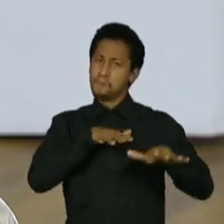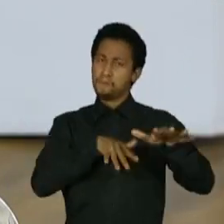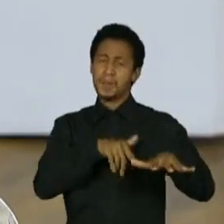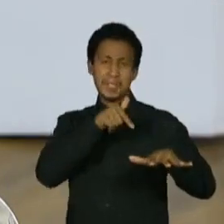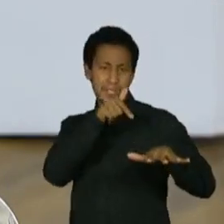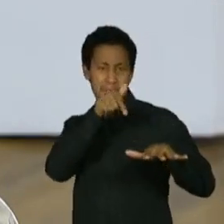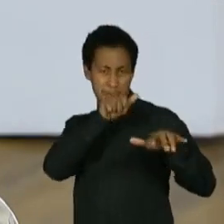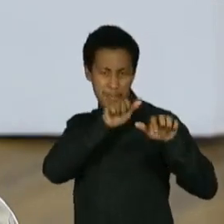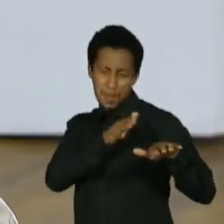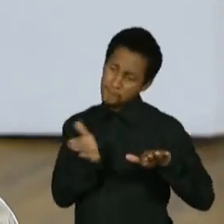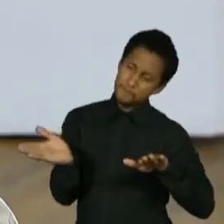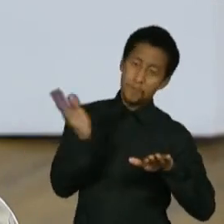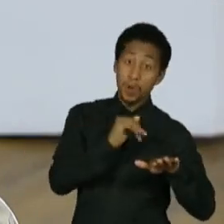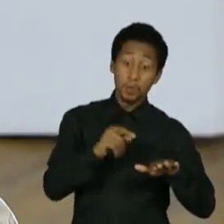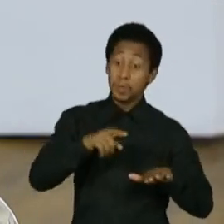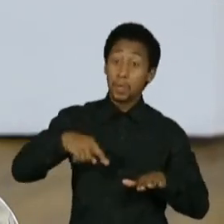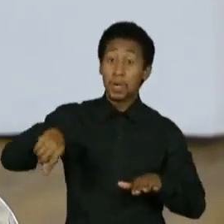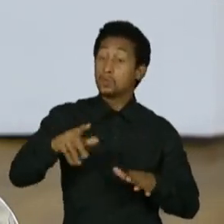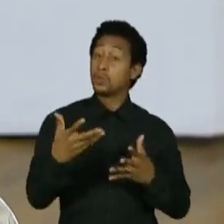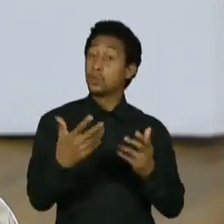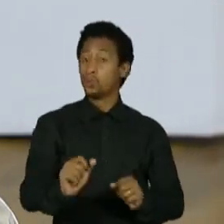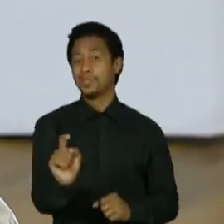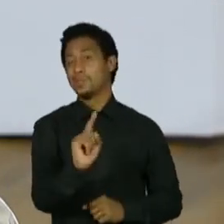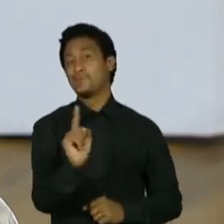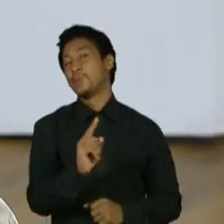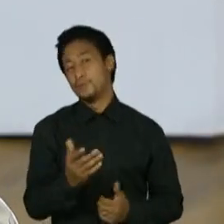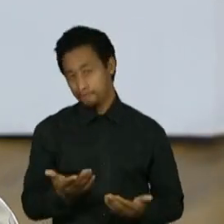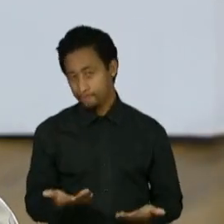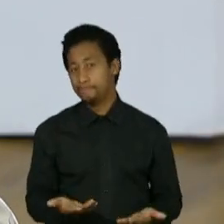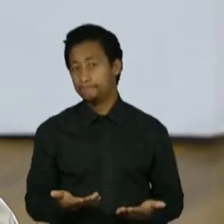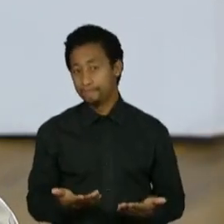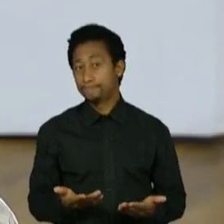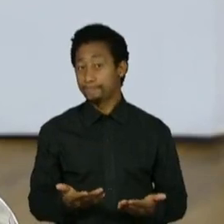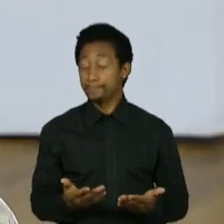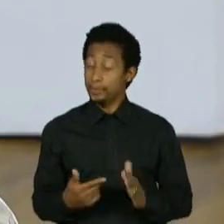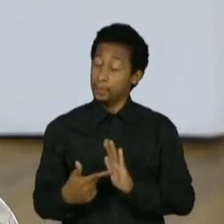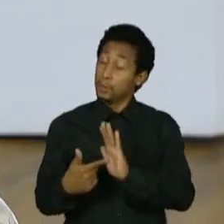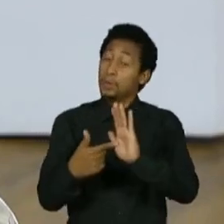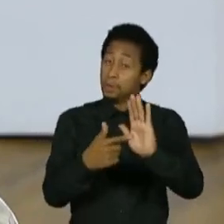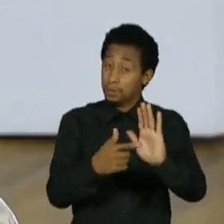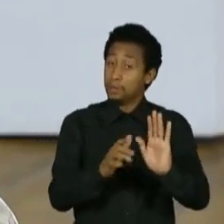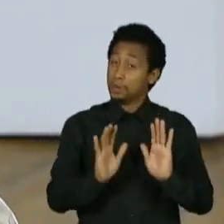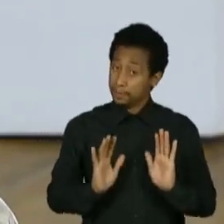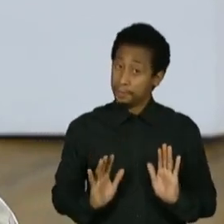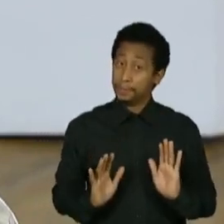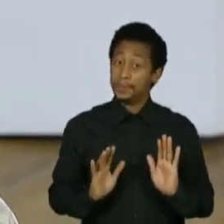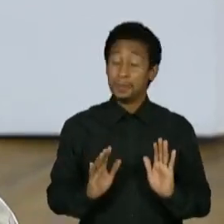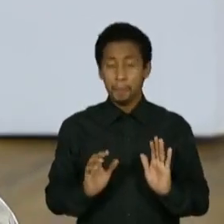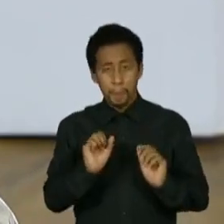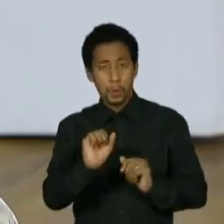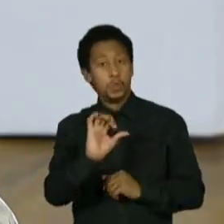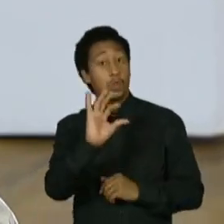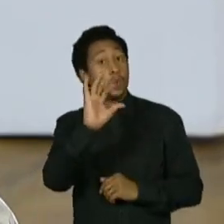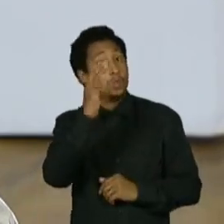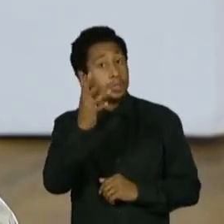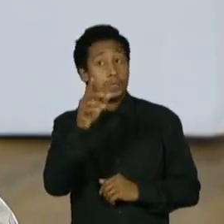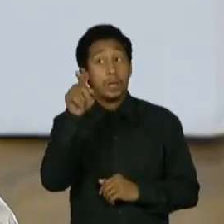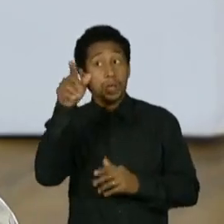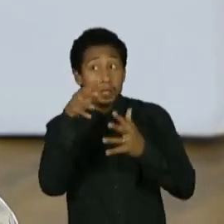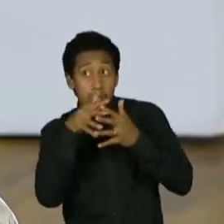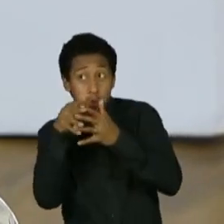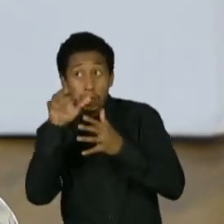contraditório bons estão tão tão parecidos é possível que ocorra algo semelhante no Brasil